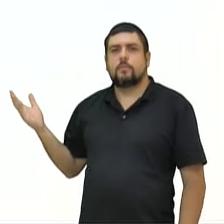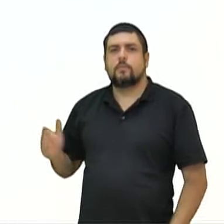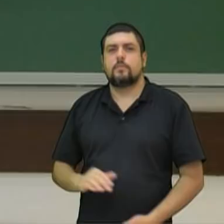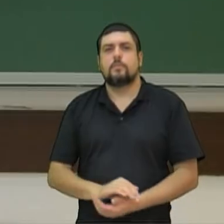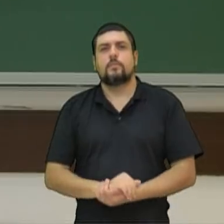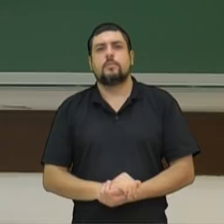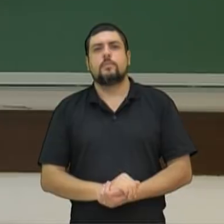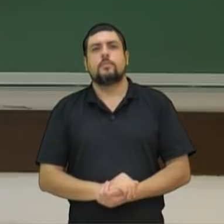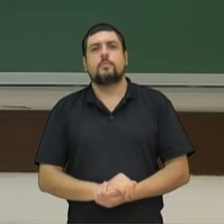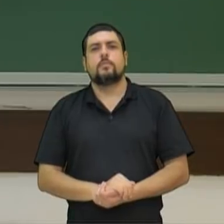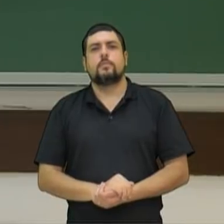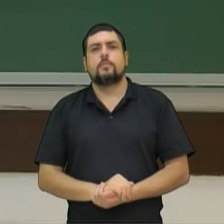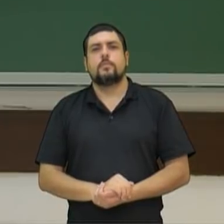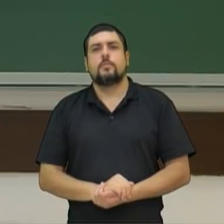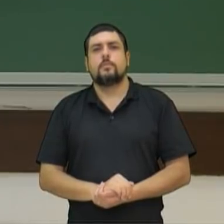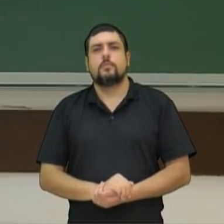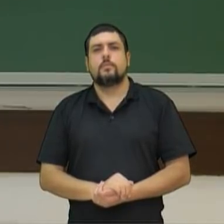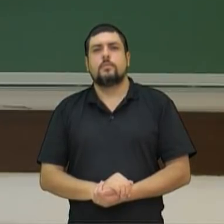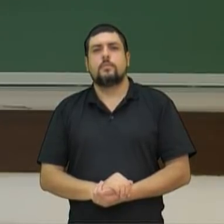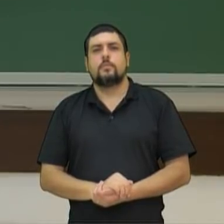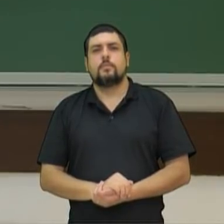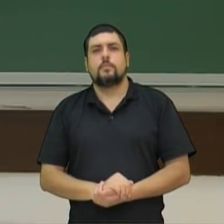Maravilha? Seguindo a nossa aula.